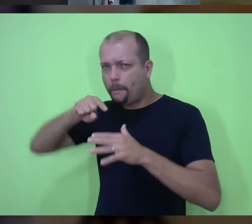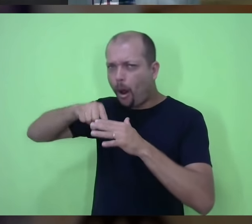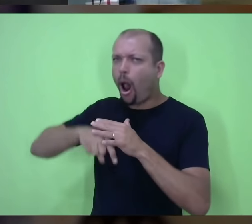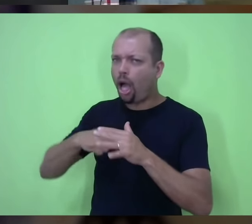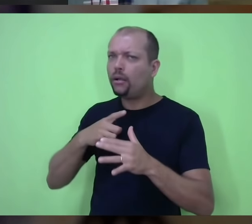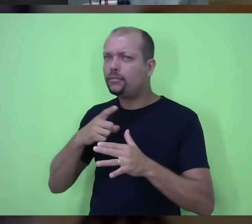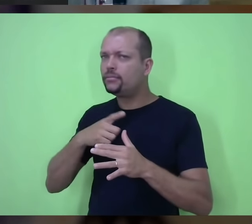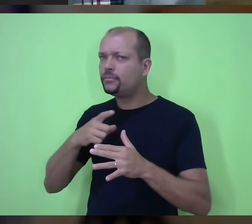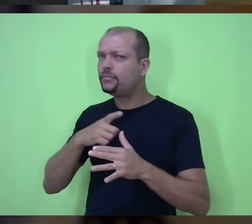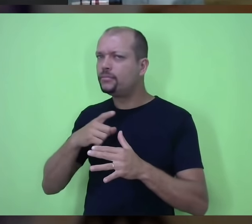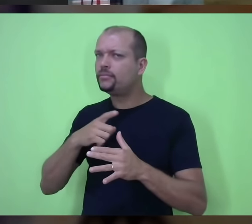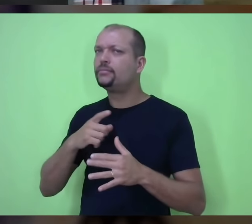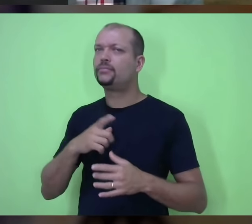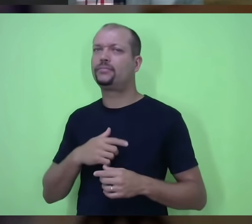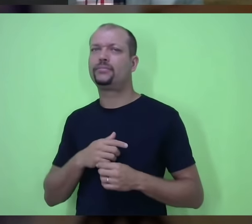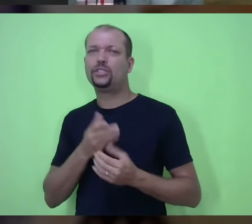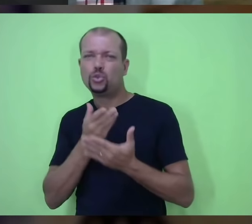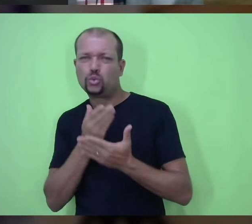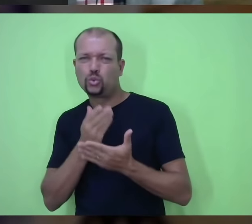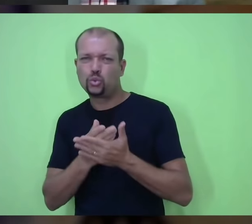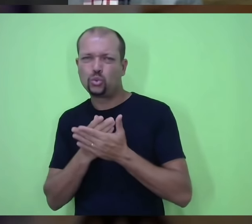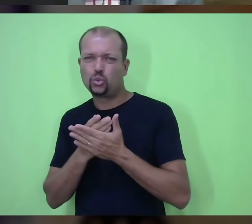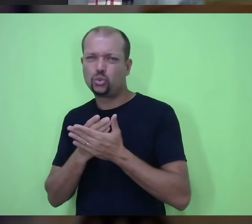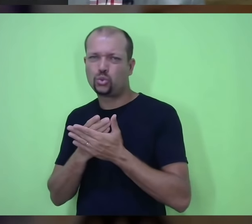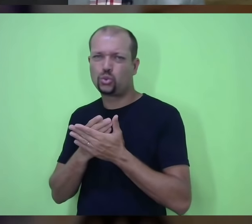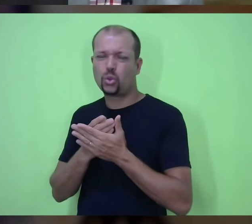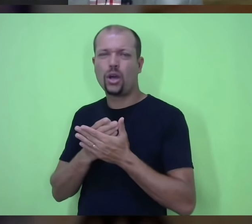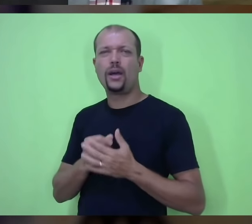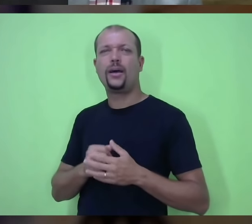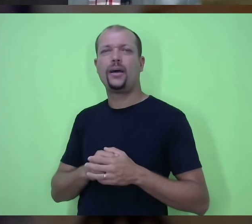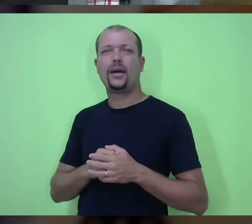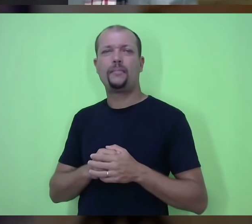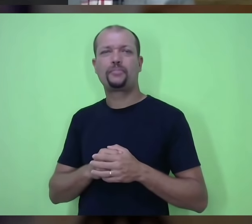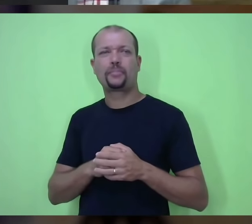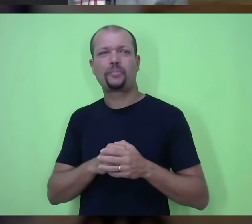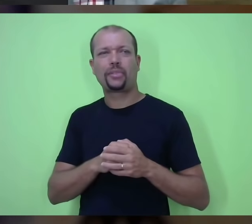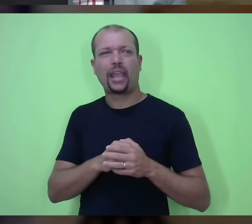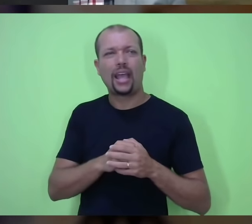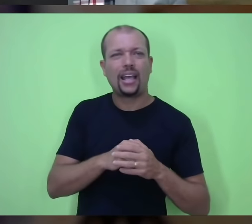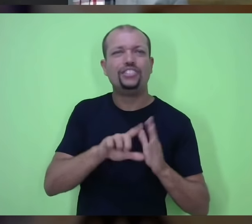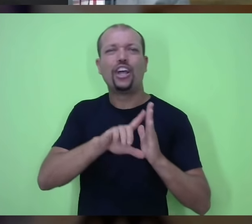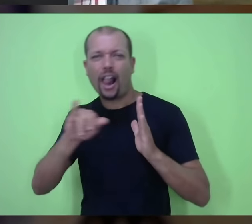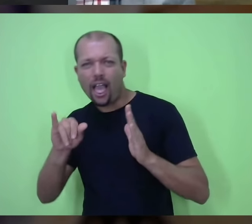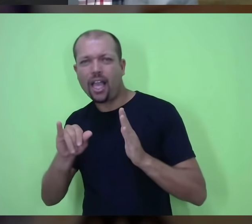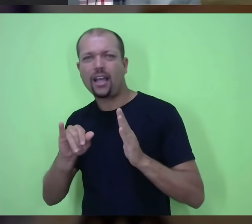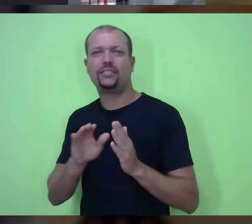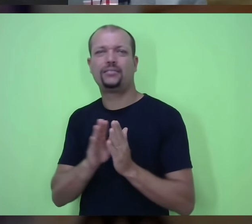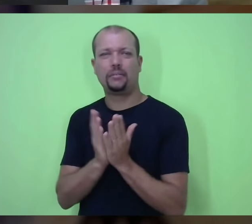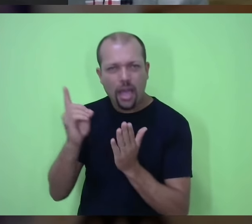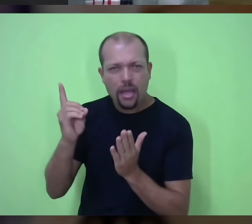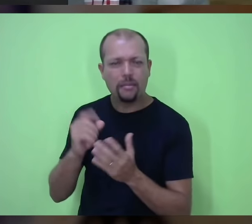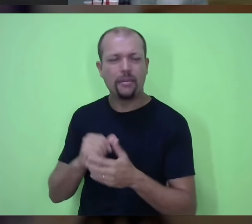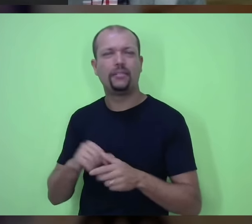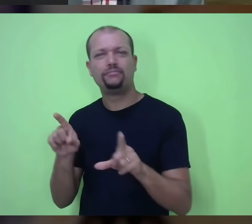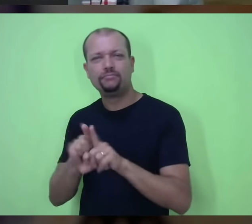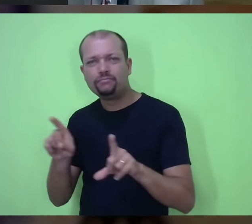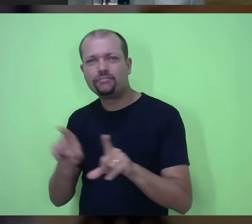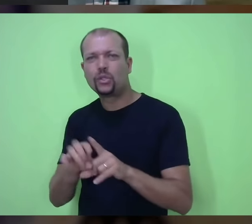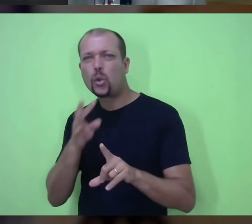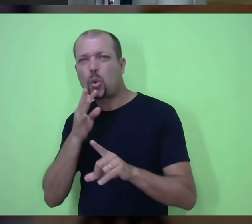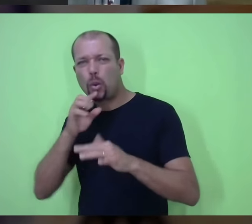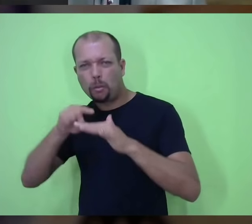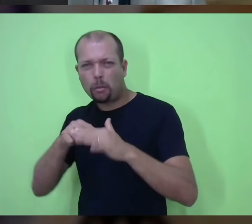conhecimento vasto de Septuaginta, conhecimento vasto de rituais levíticos, né, que estão descritos ali,